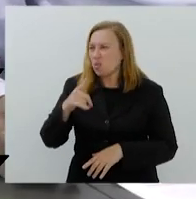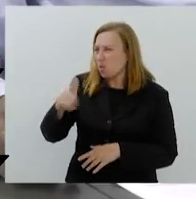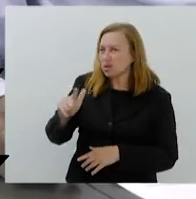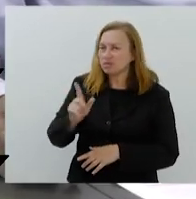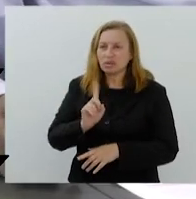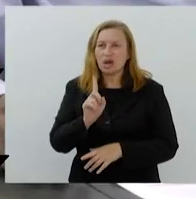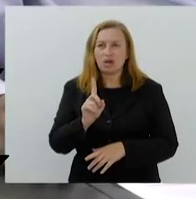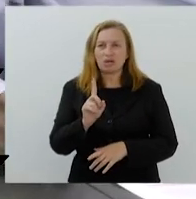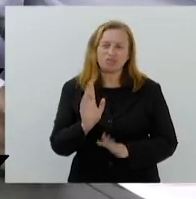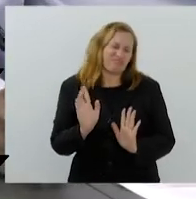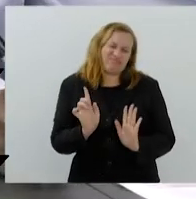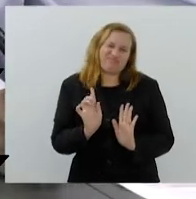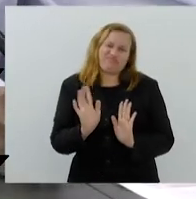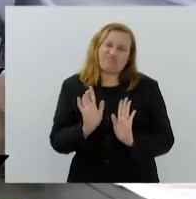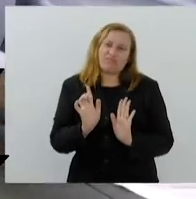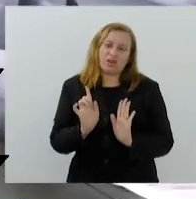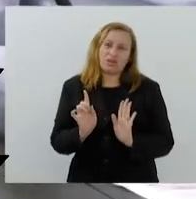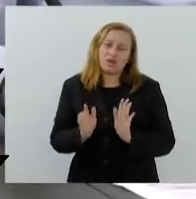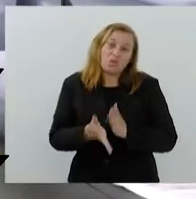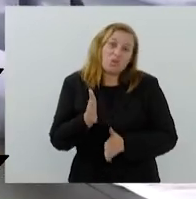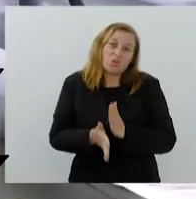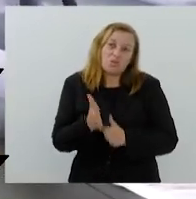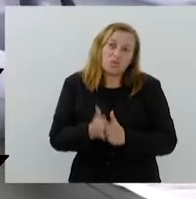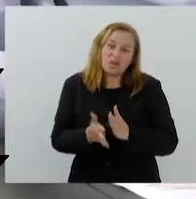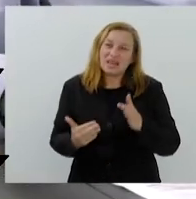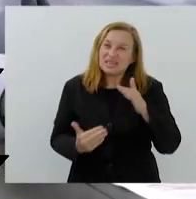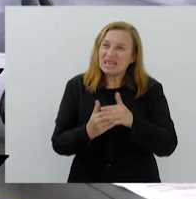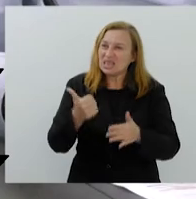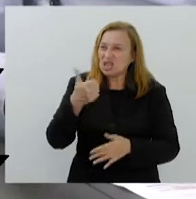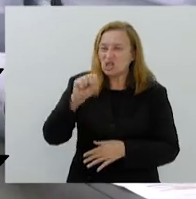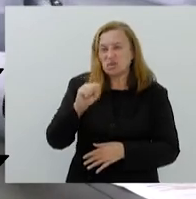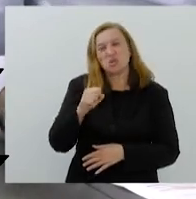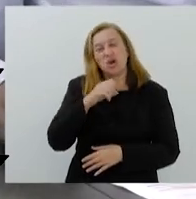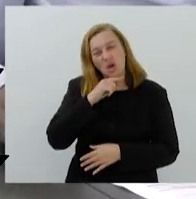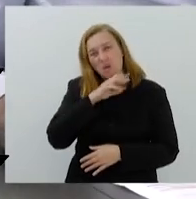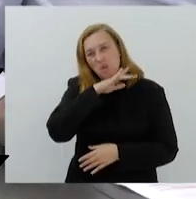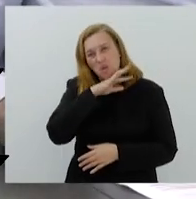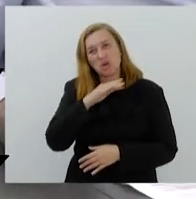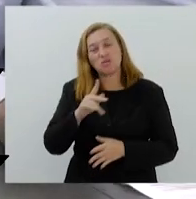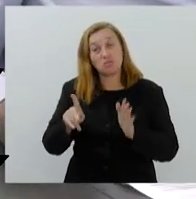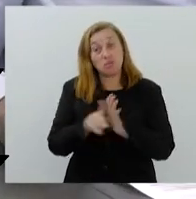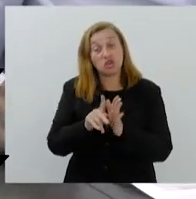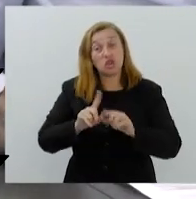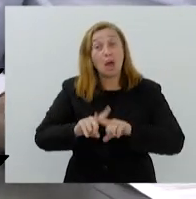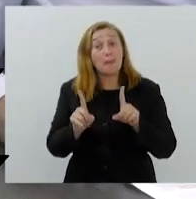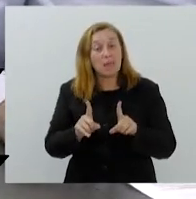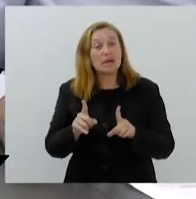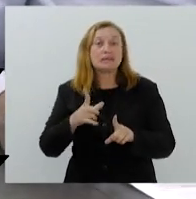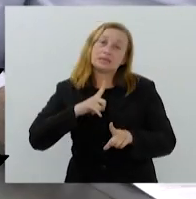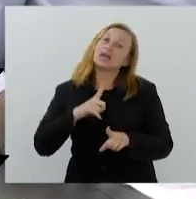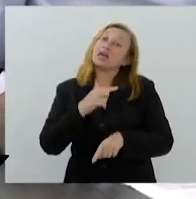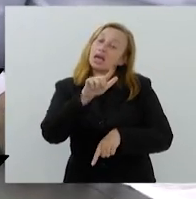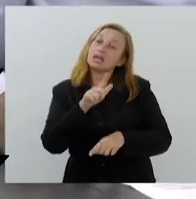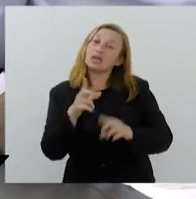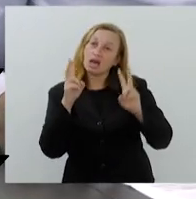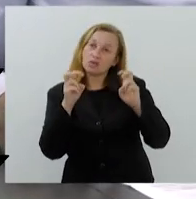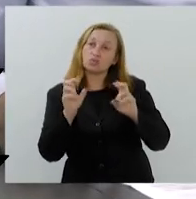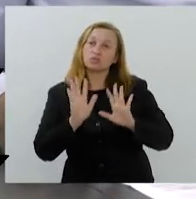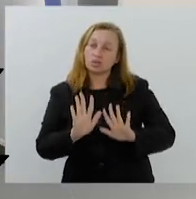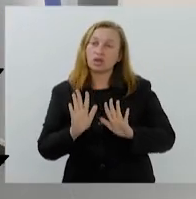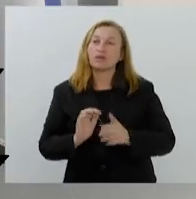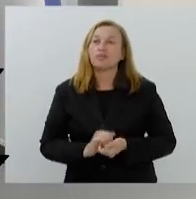ele está dizendo isso, mas não é. E até os 18, eu achei ruim o projeto. Deputado, mas se tem essa assim, questão. Na verdade, isso... acho que a gente